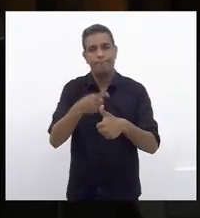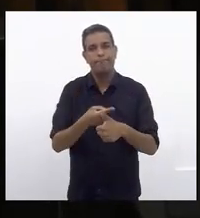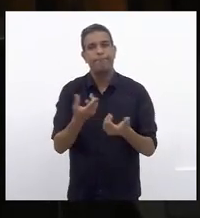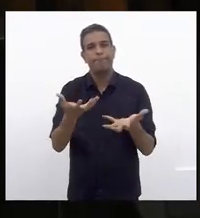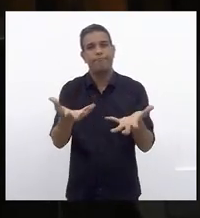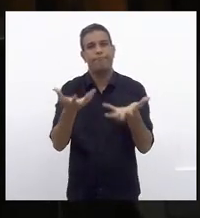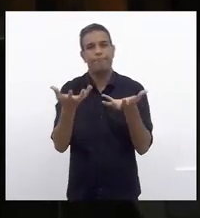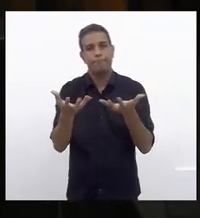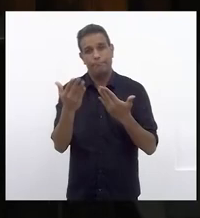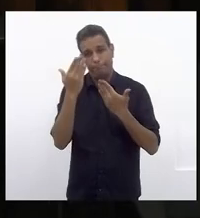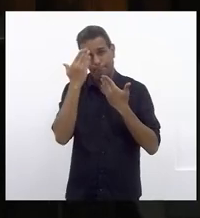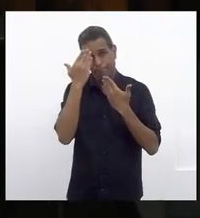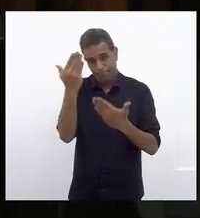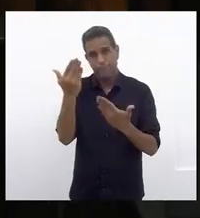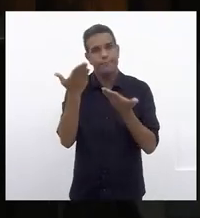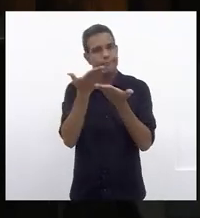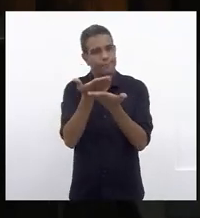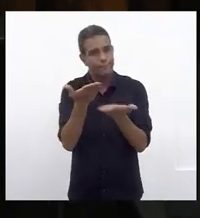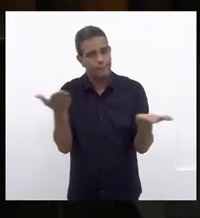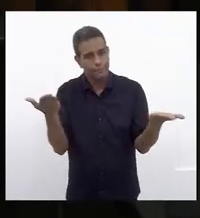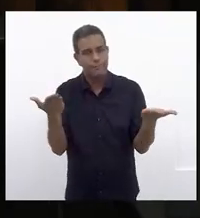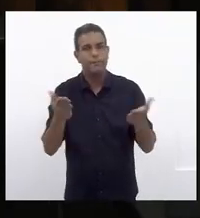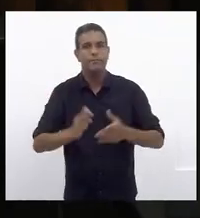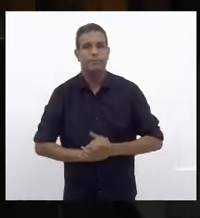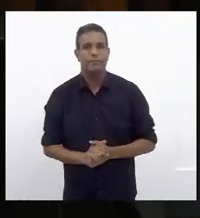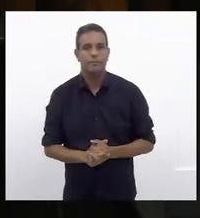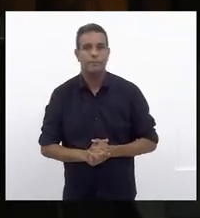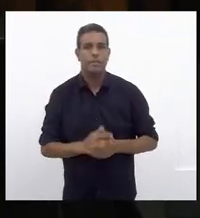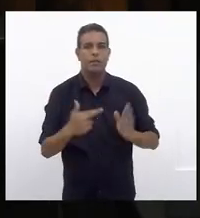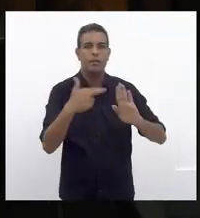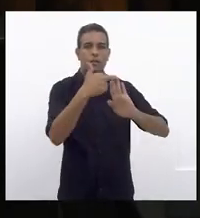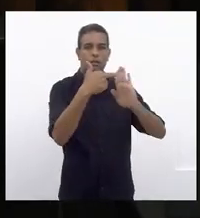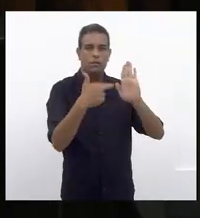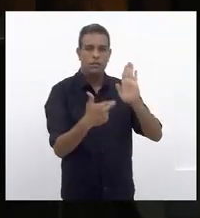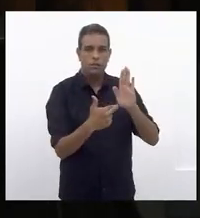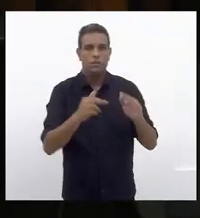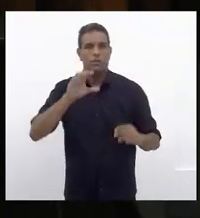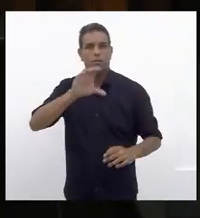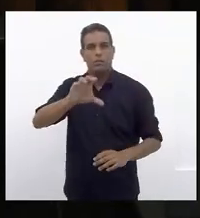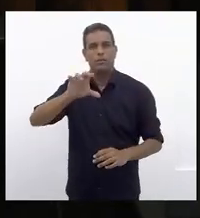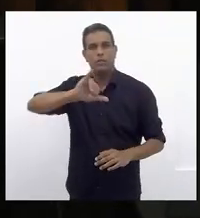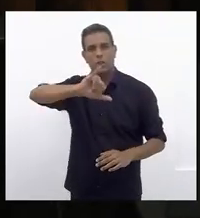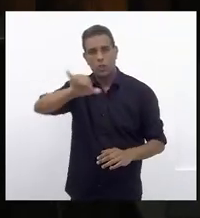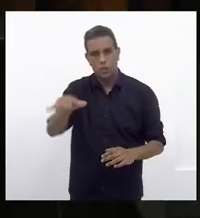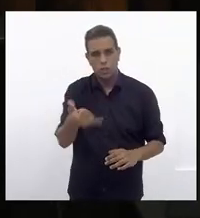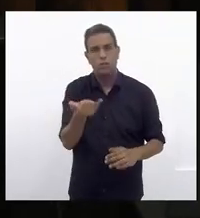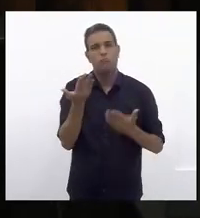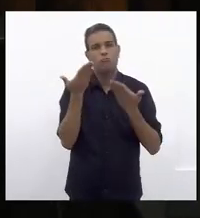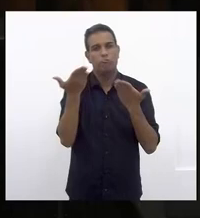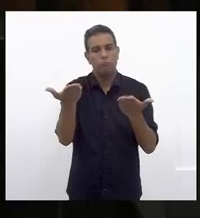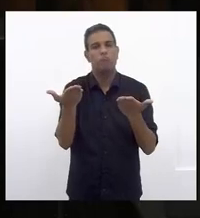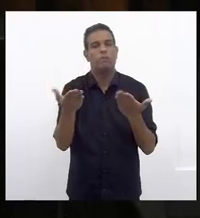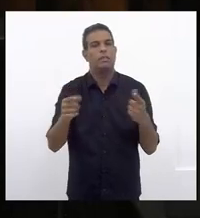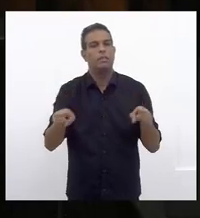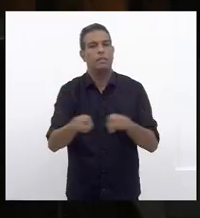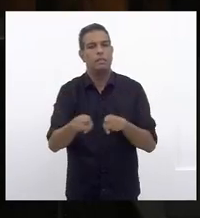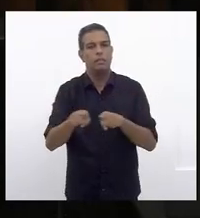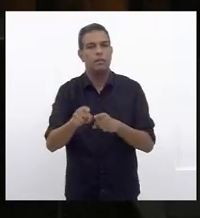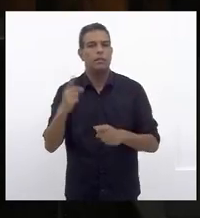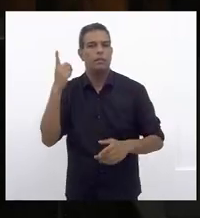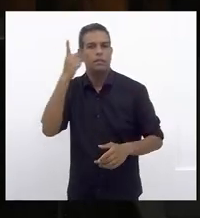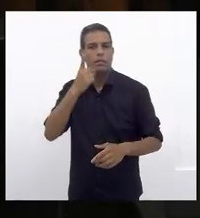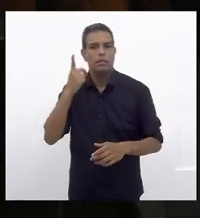queria agradecer ao relator na CCJ, presidente da CCJ,